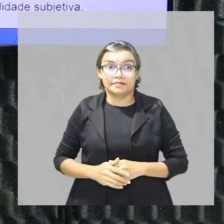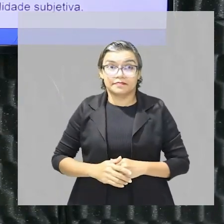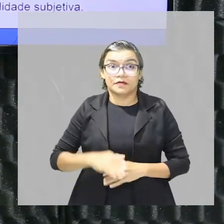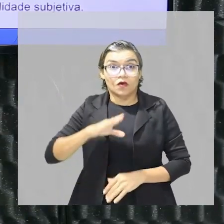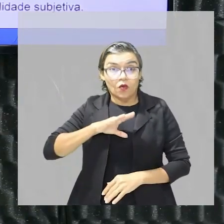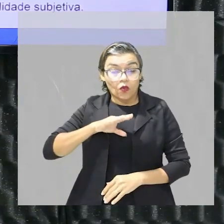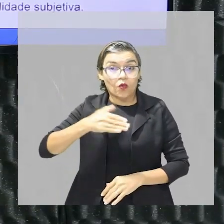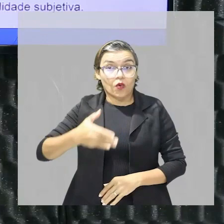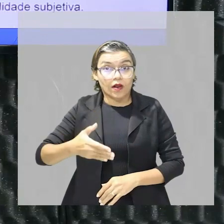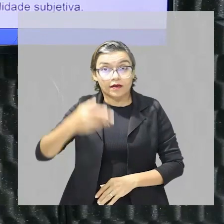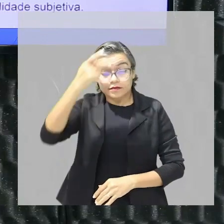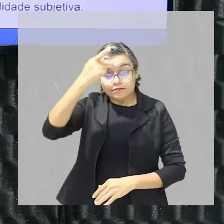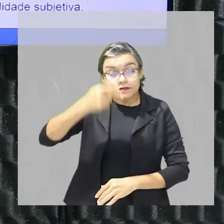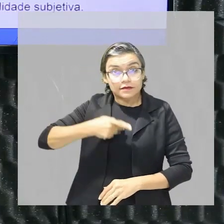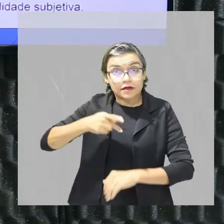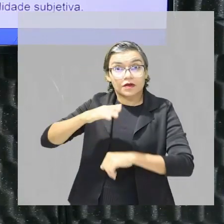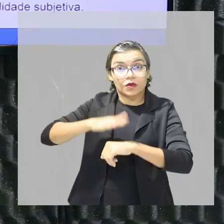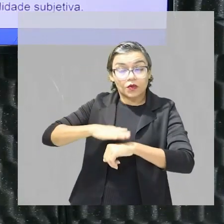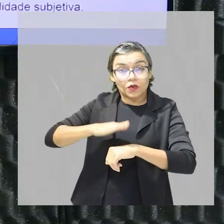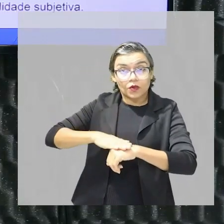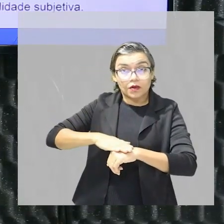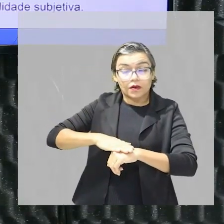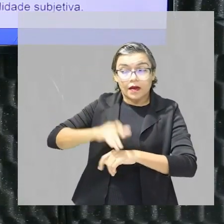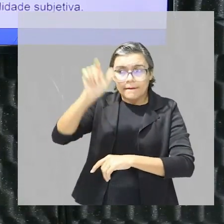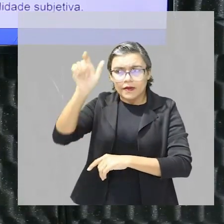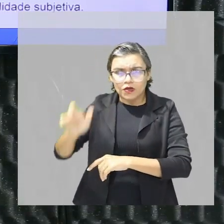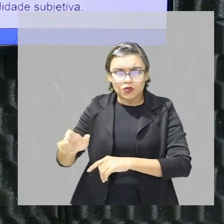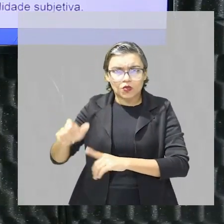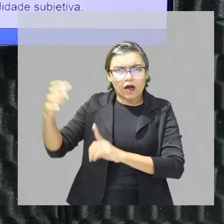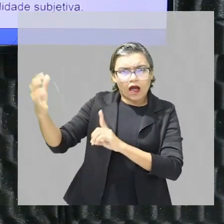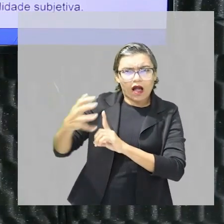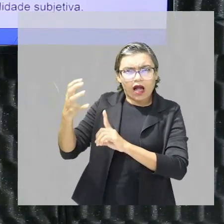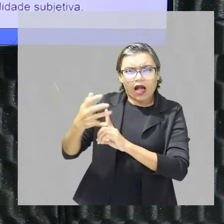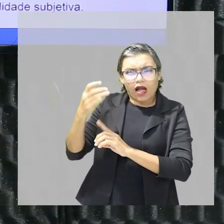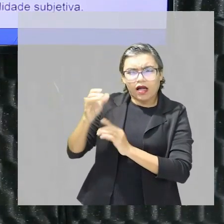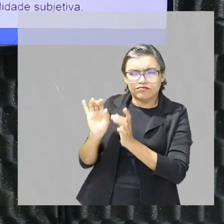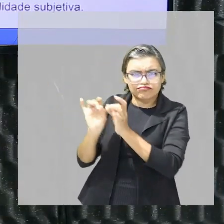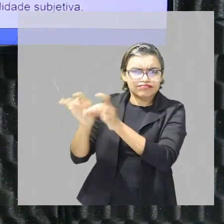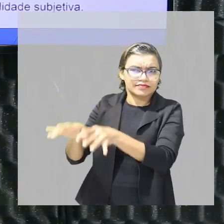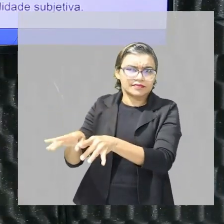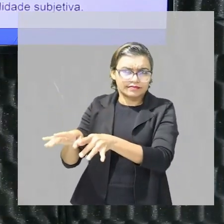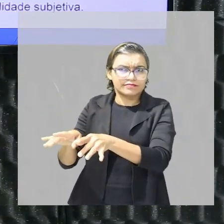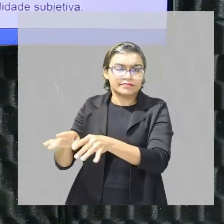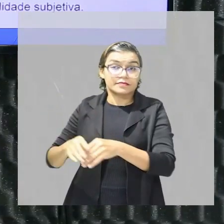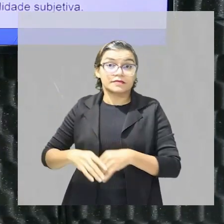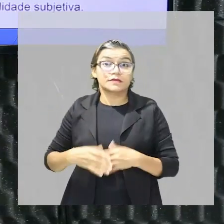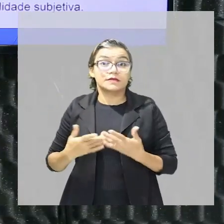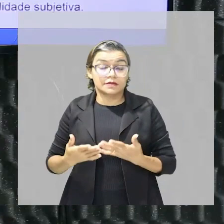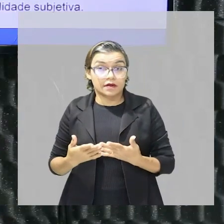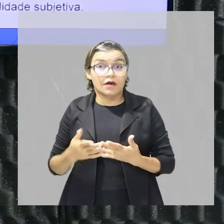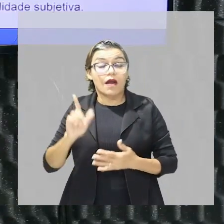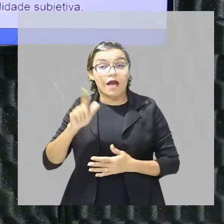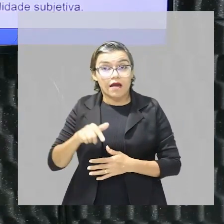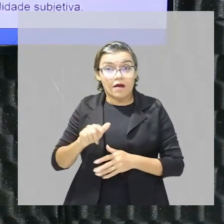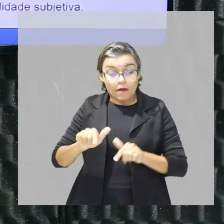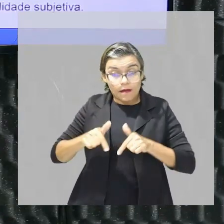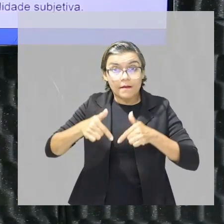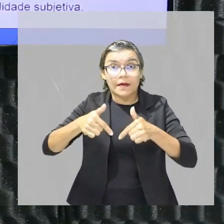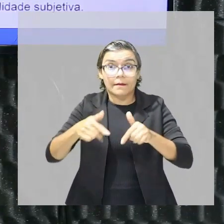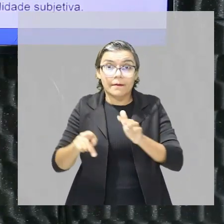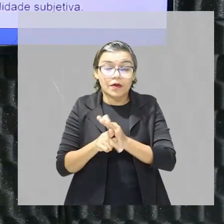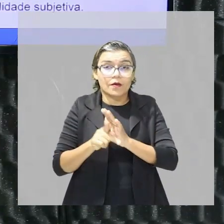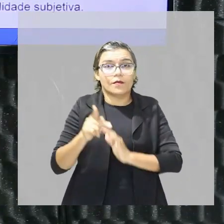coragem de ser autônomo rejeitando portanto qualquer condição Tutelar essa é uma atitude filosófica